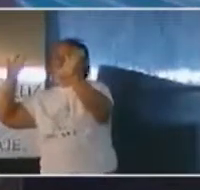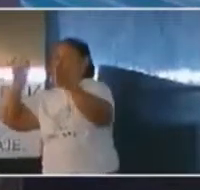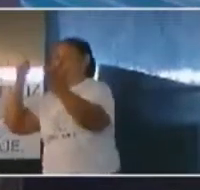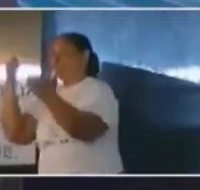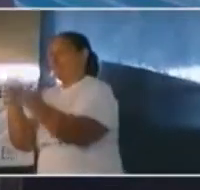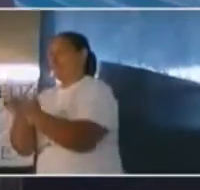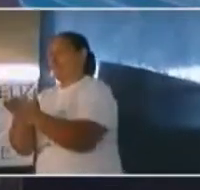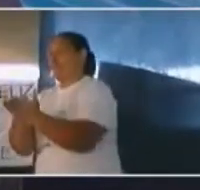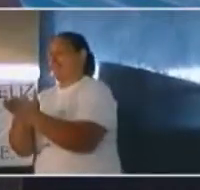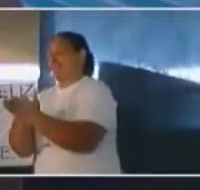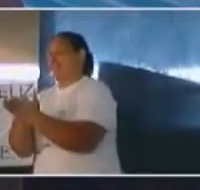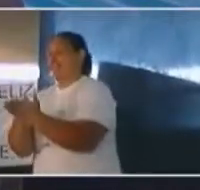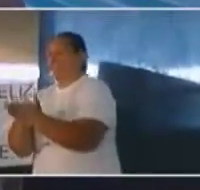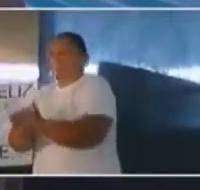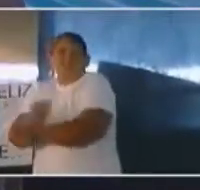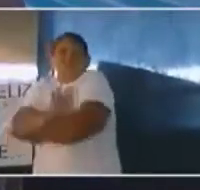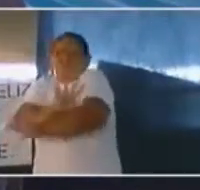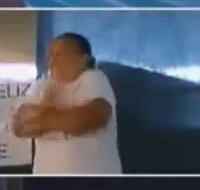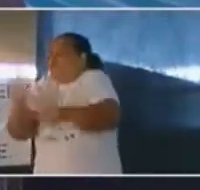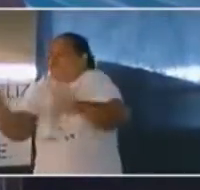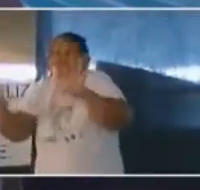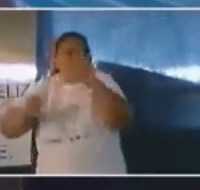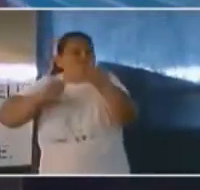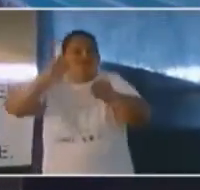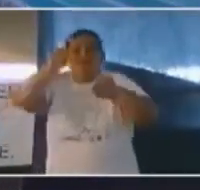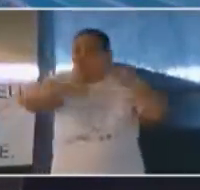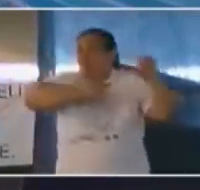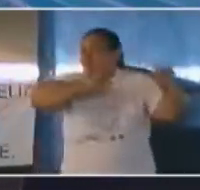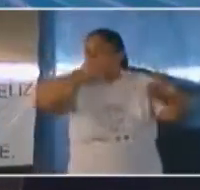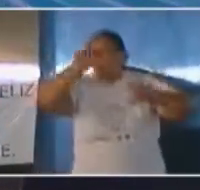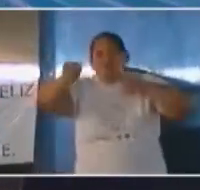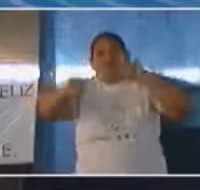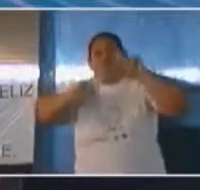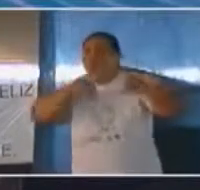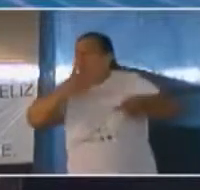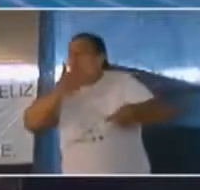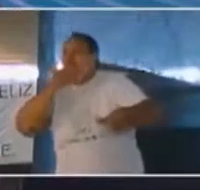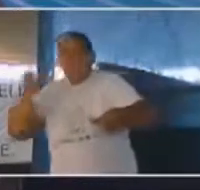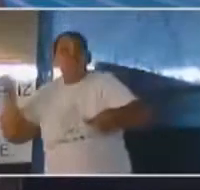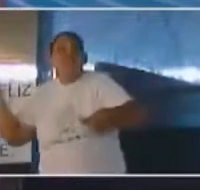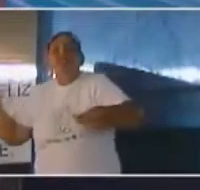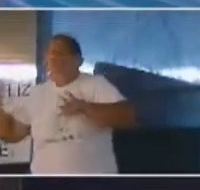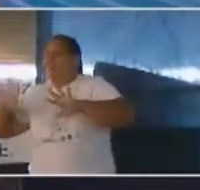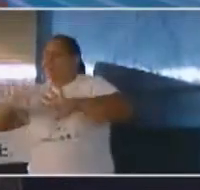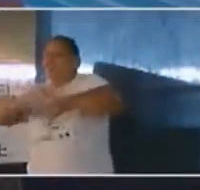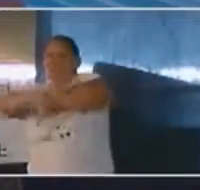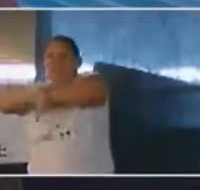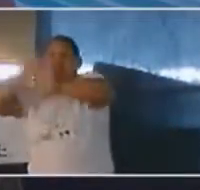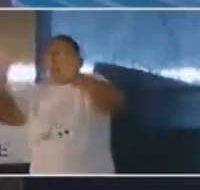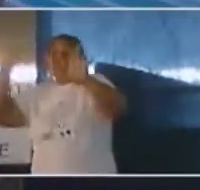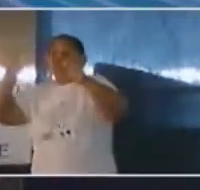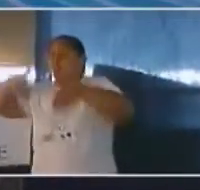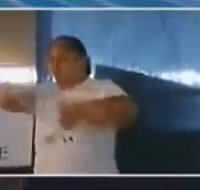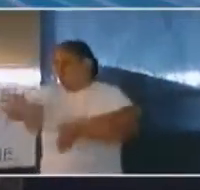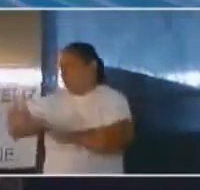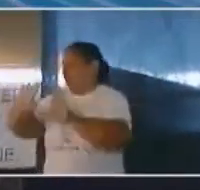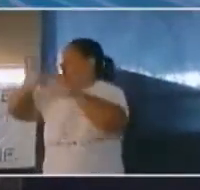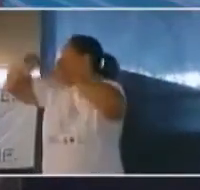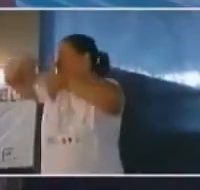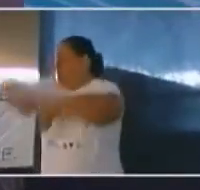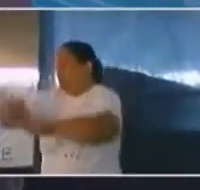aquela pandorga que te leva nas areias. Você pode fazer windsurf, que é aquela pandorga que te leva para deslizar no